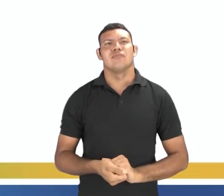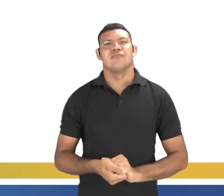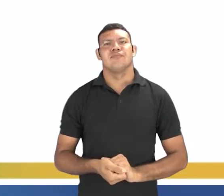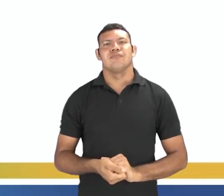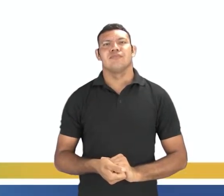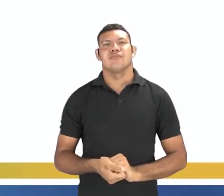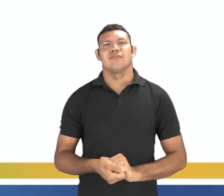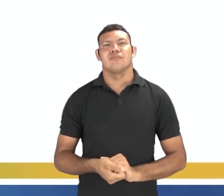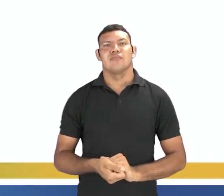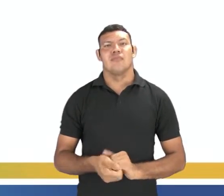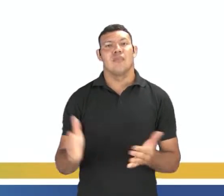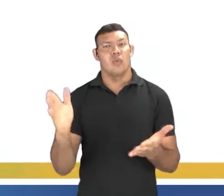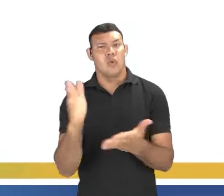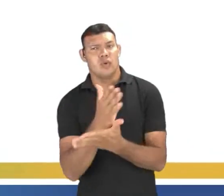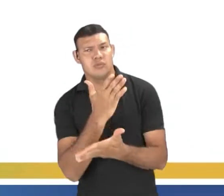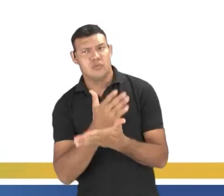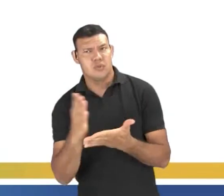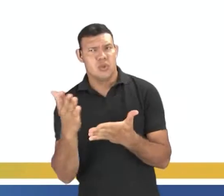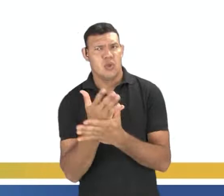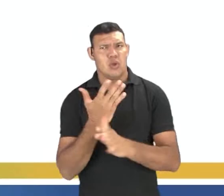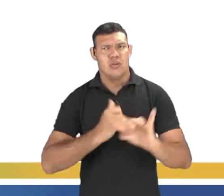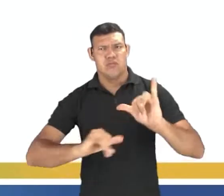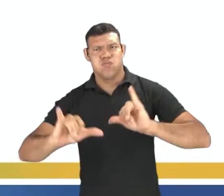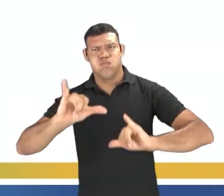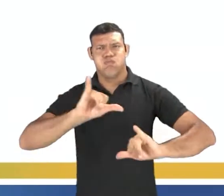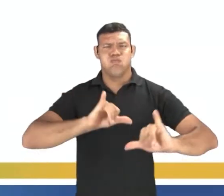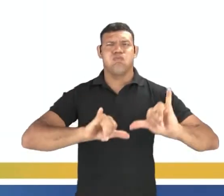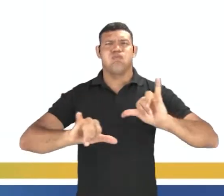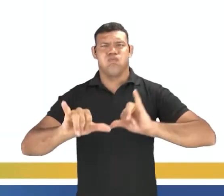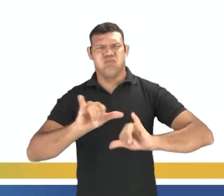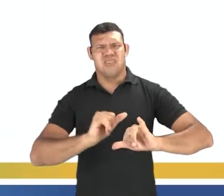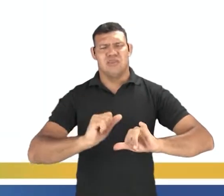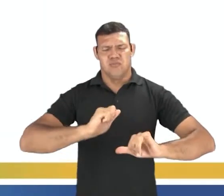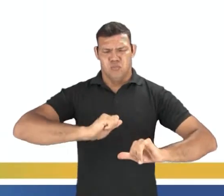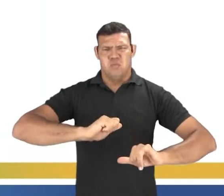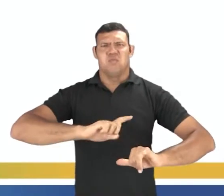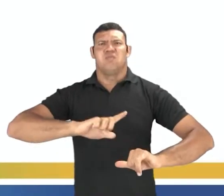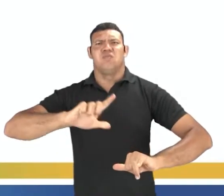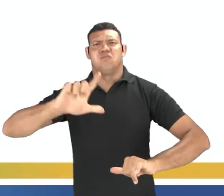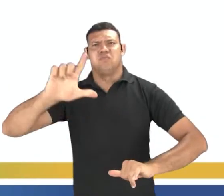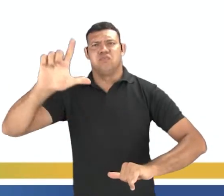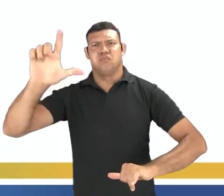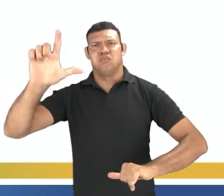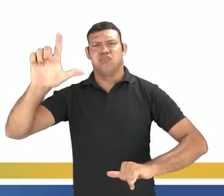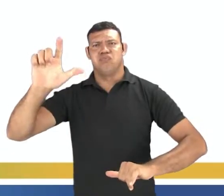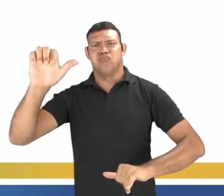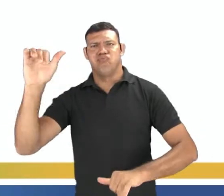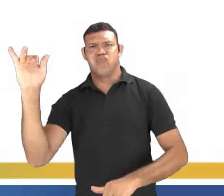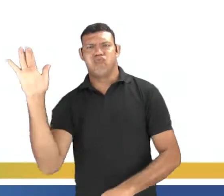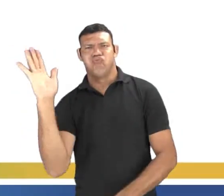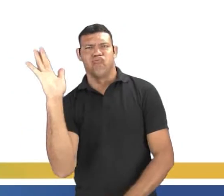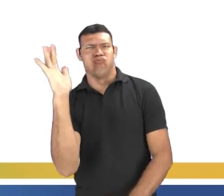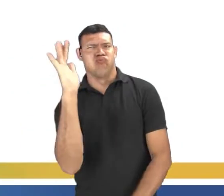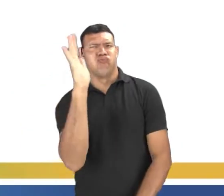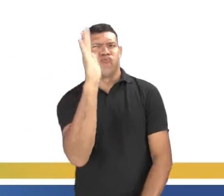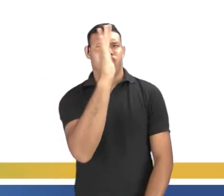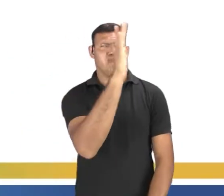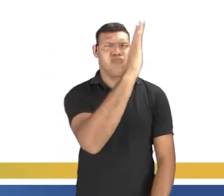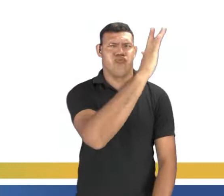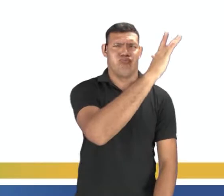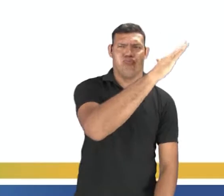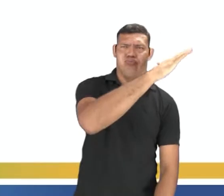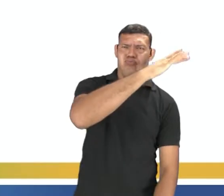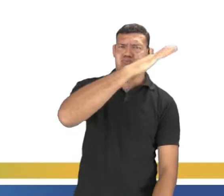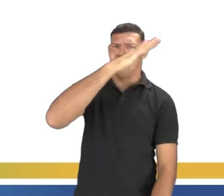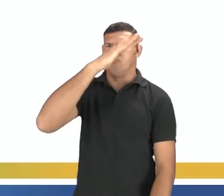Algumas dessas substâncias com toxicidade elevada podem ser transportadas por grandes distâncias e, na maioria das